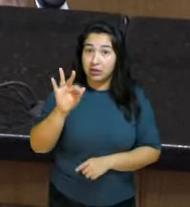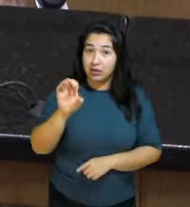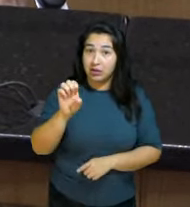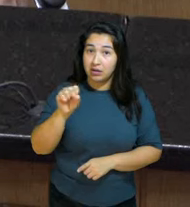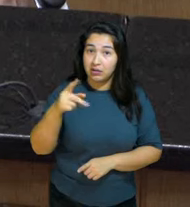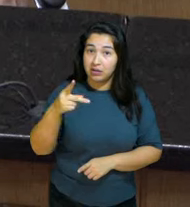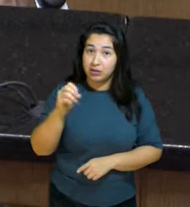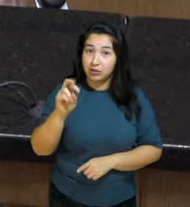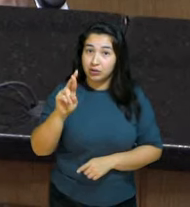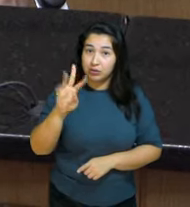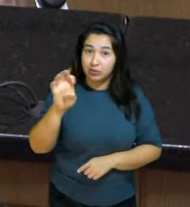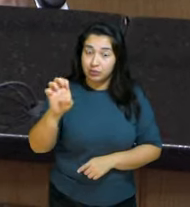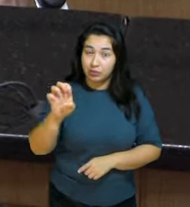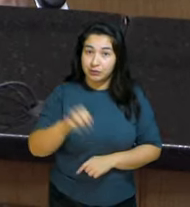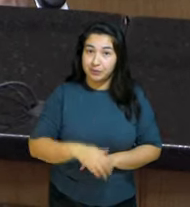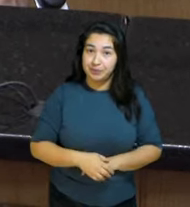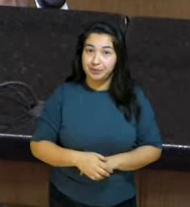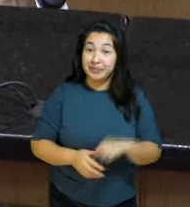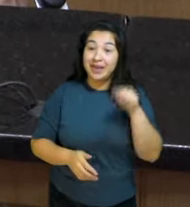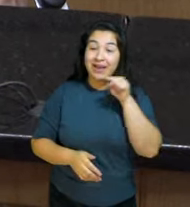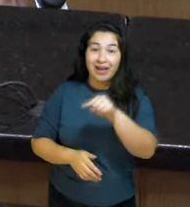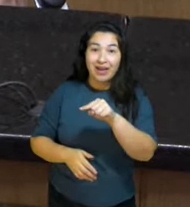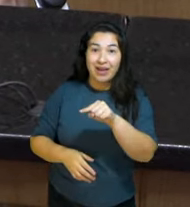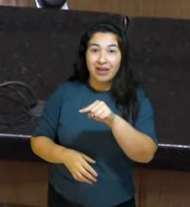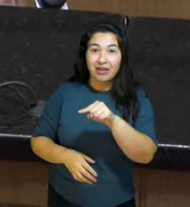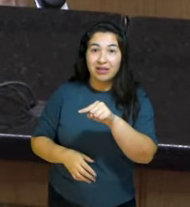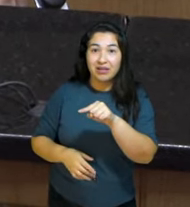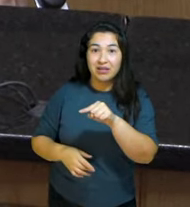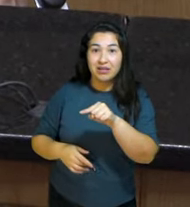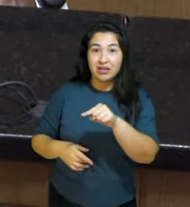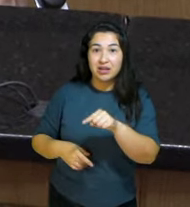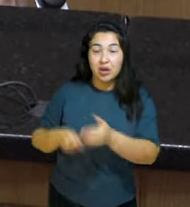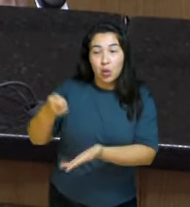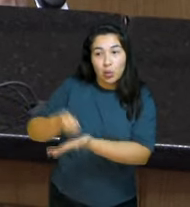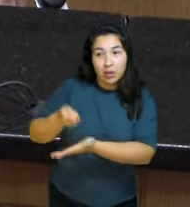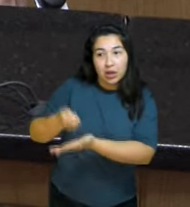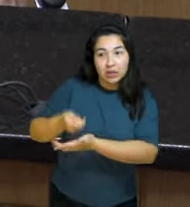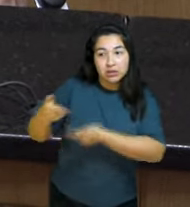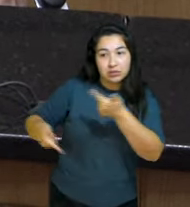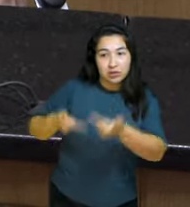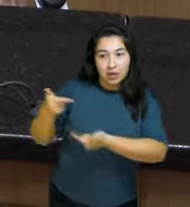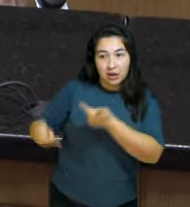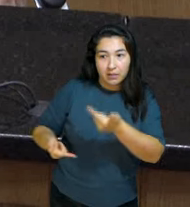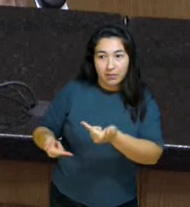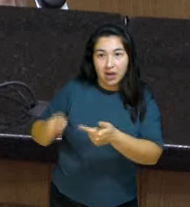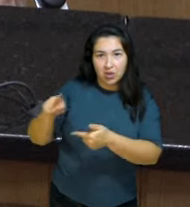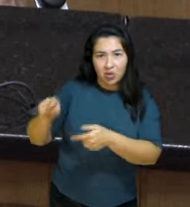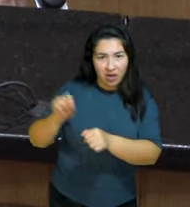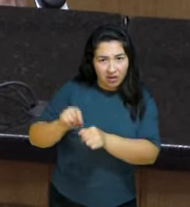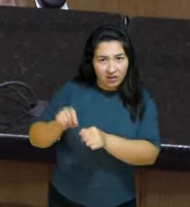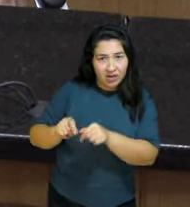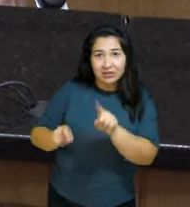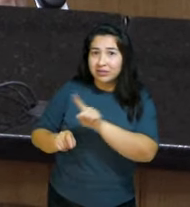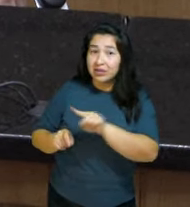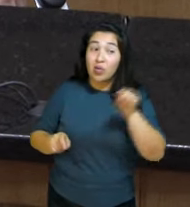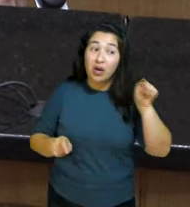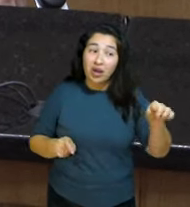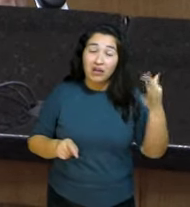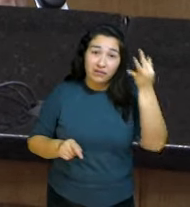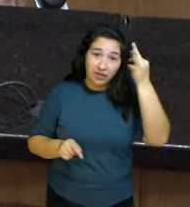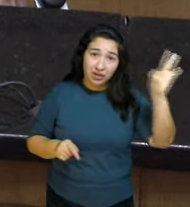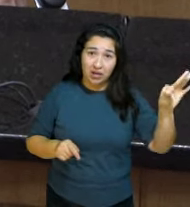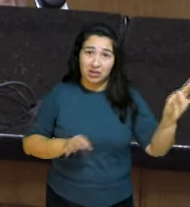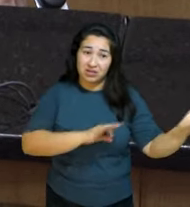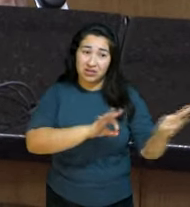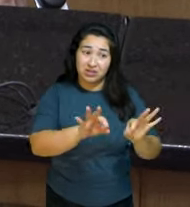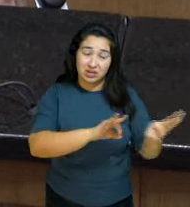deveria caber à FESPORTE está cabendo muito às federações, né? O fomento do esporte deve ser feito